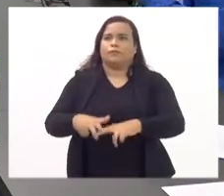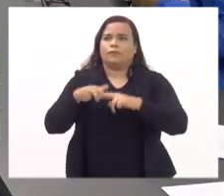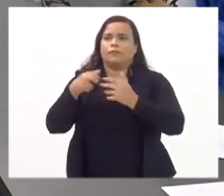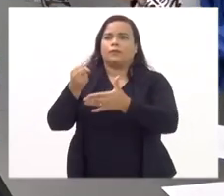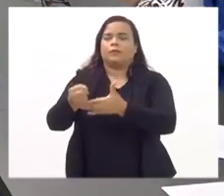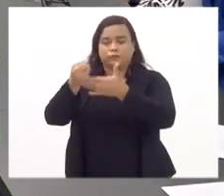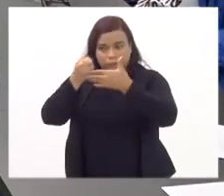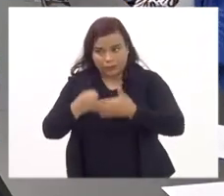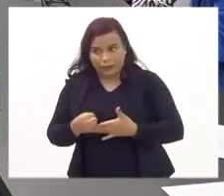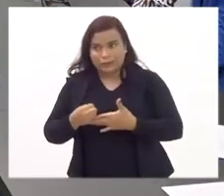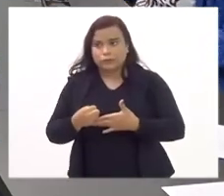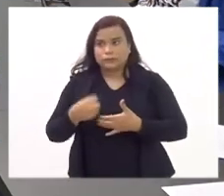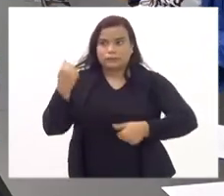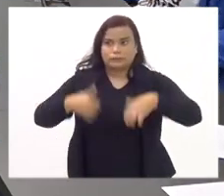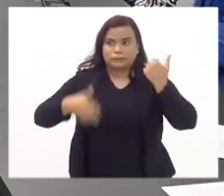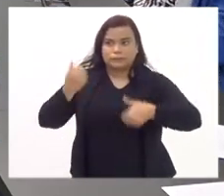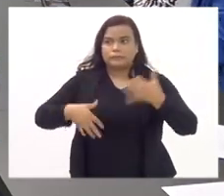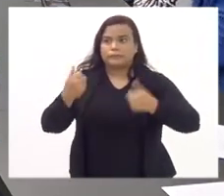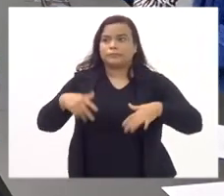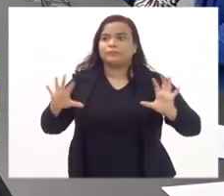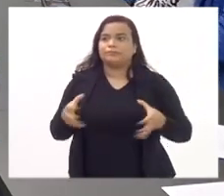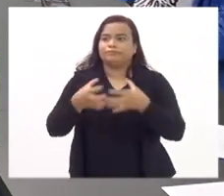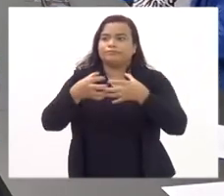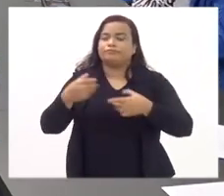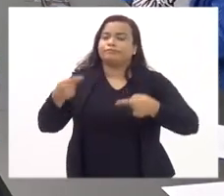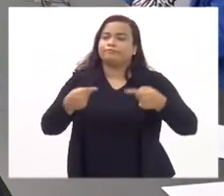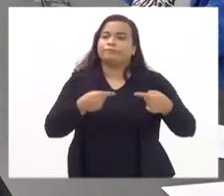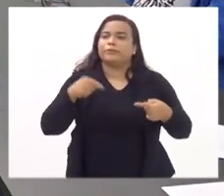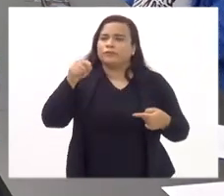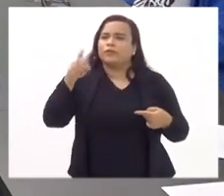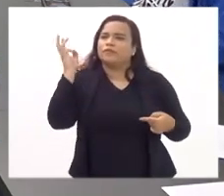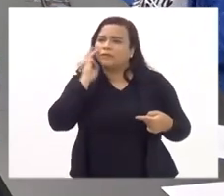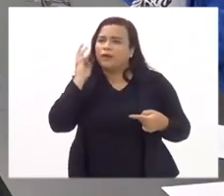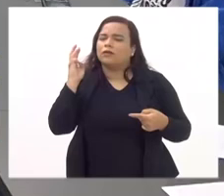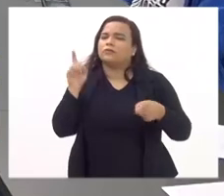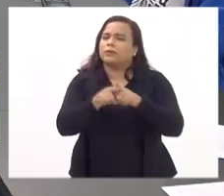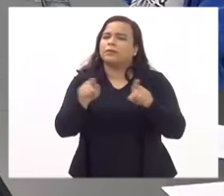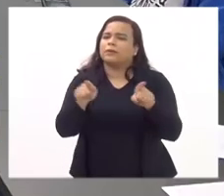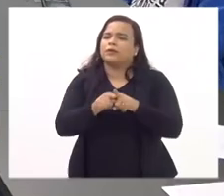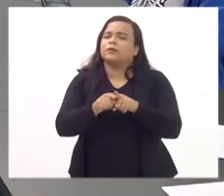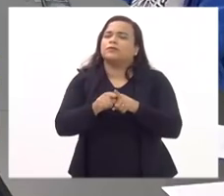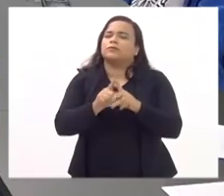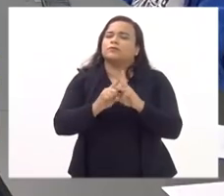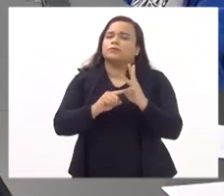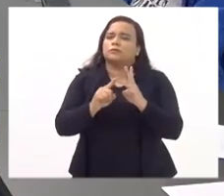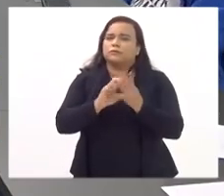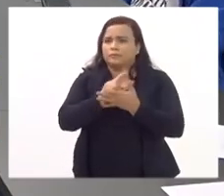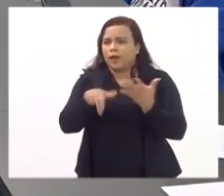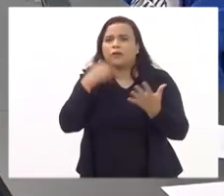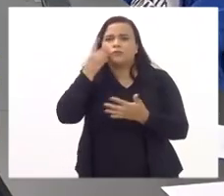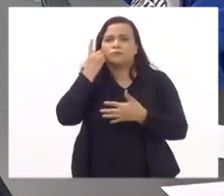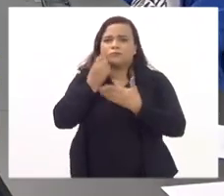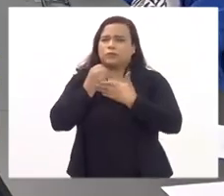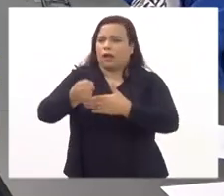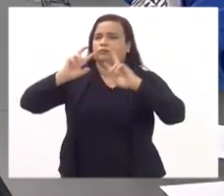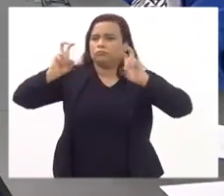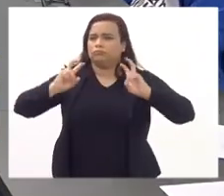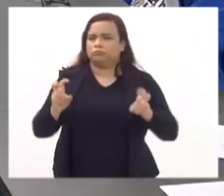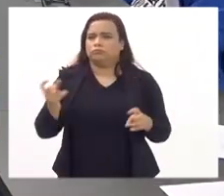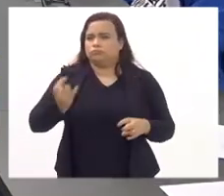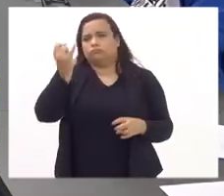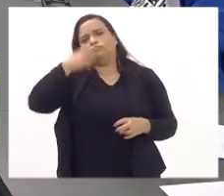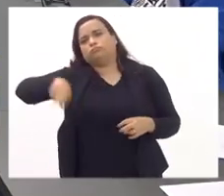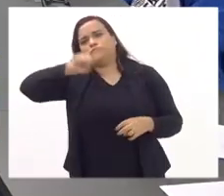por trazer, né, por fazer parte aí, você, Valdec, e outros deputados que trazem esses temas que são